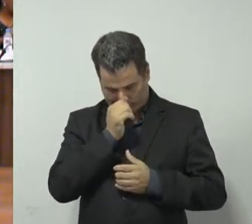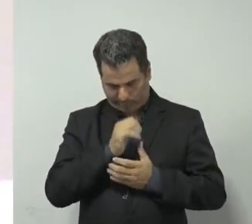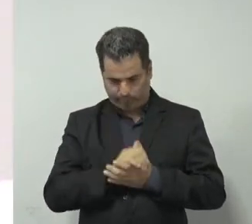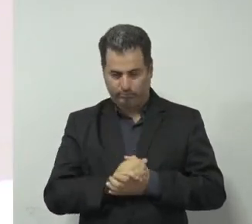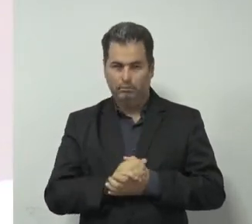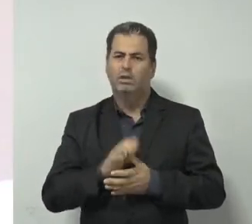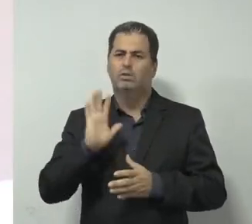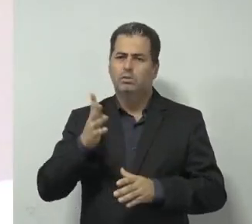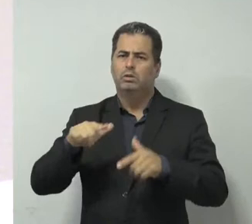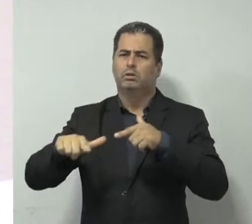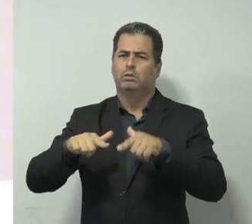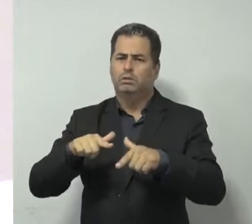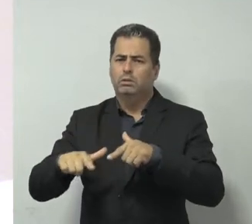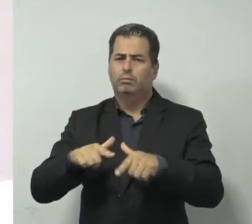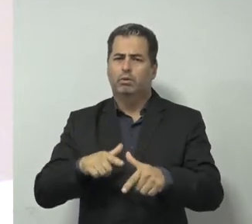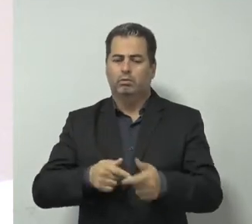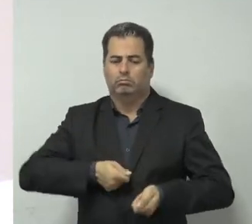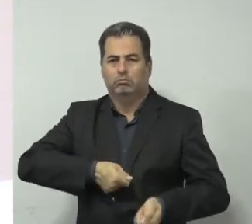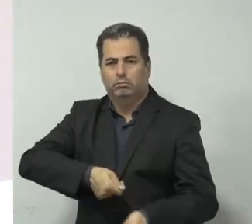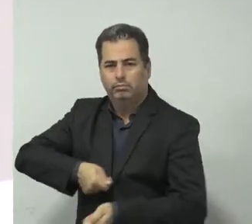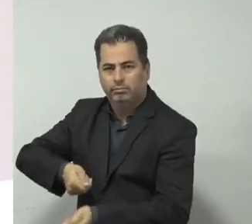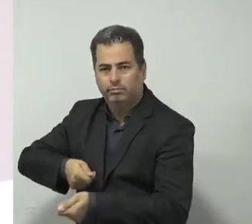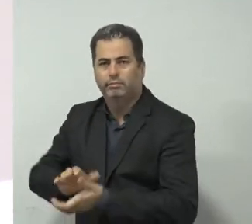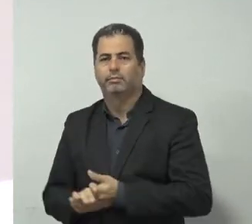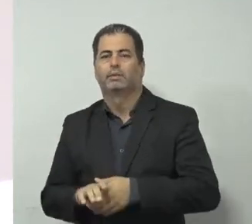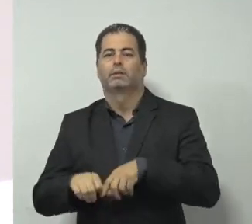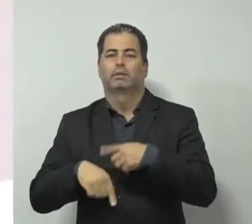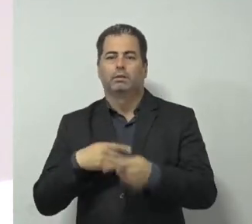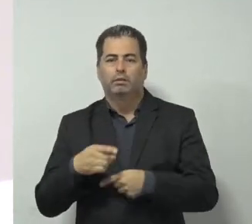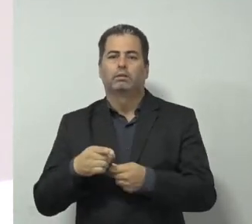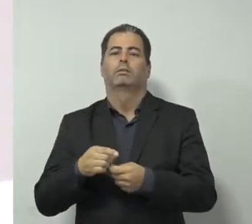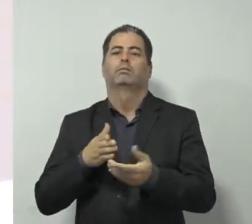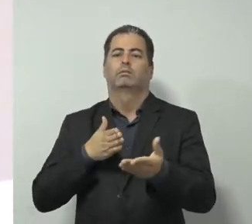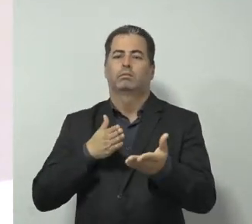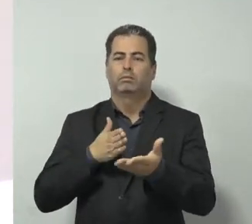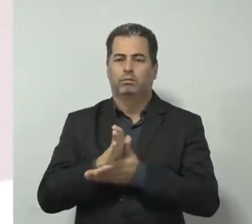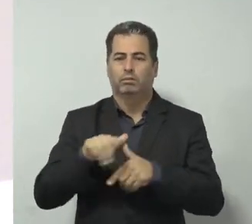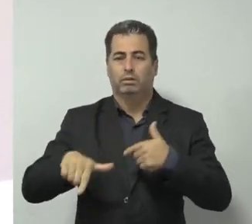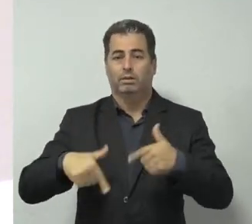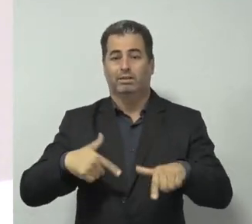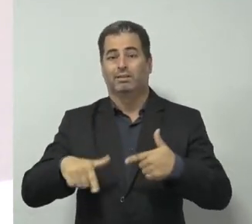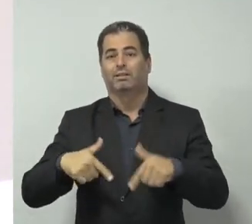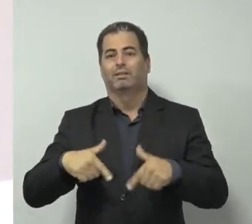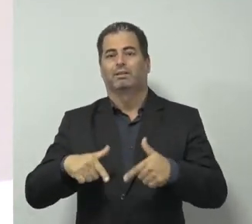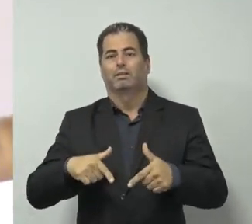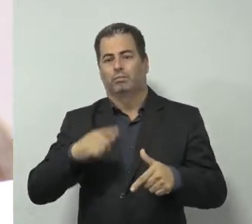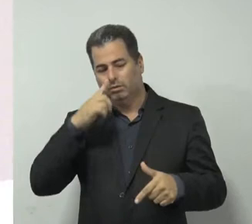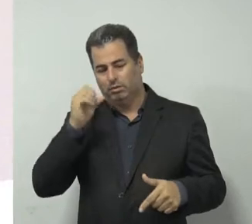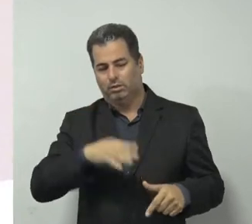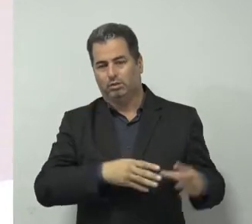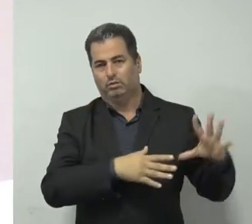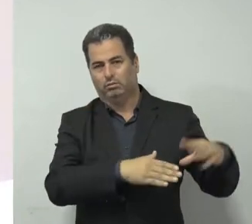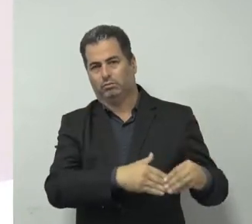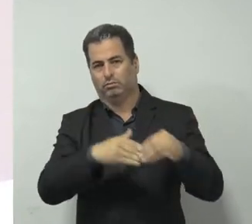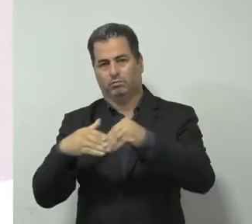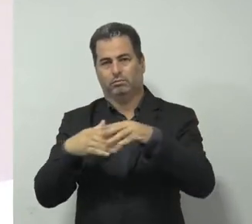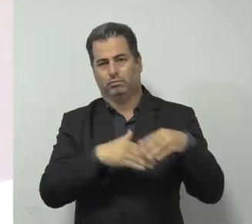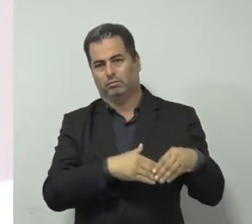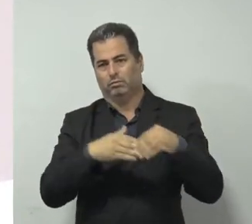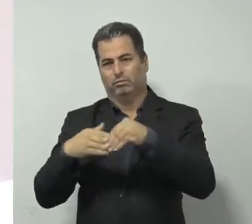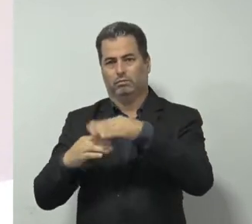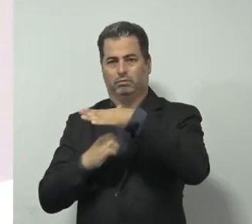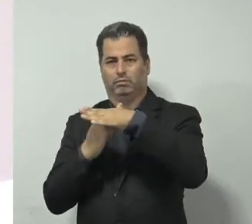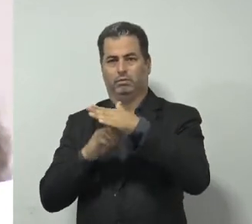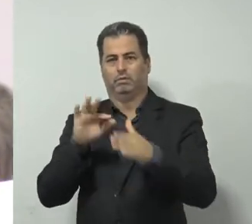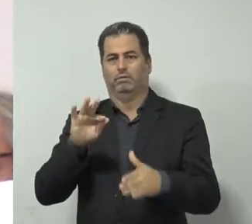Já trabalhou como doméstica e passou para o serviço de gari na Prefeitura de Anápolis pela empresa Ferreiras Serviço de